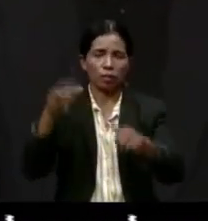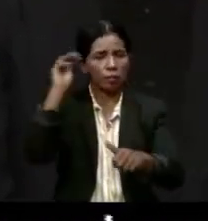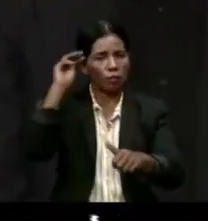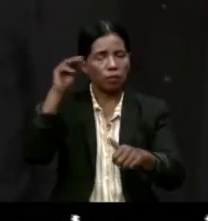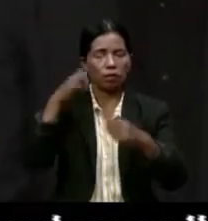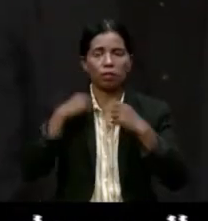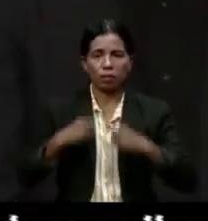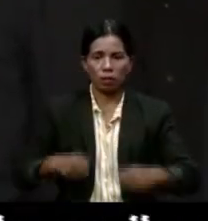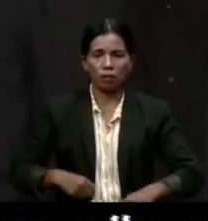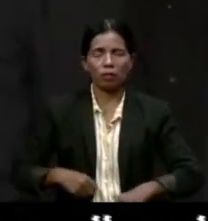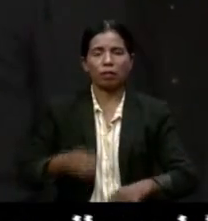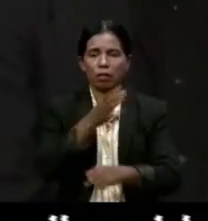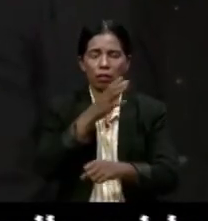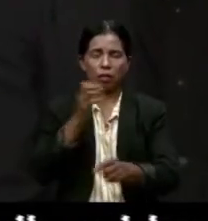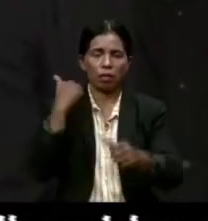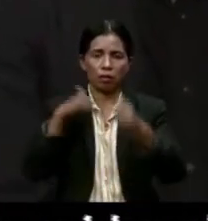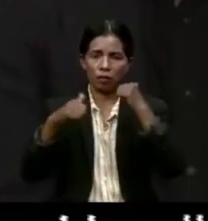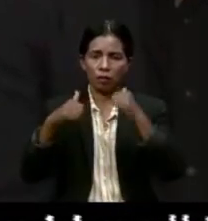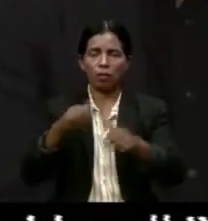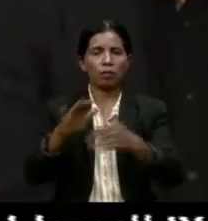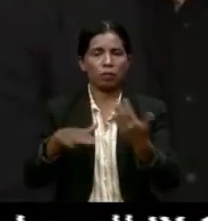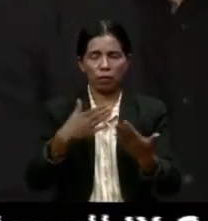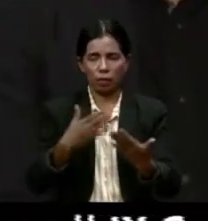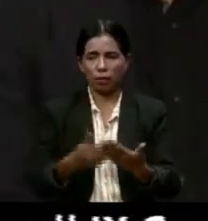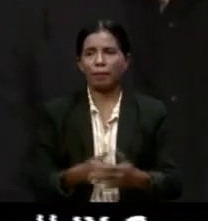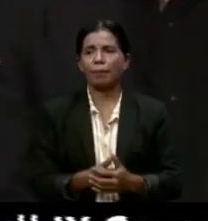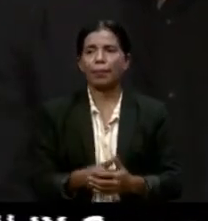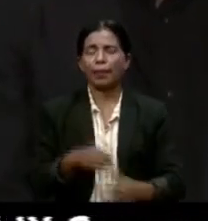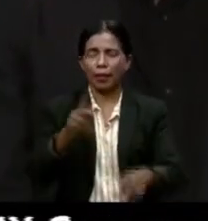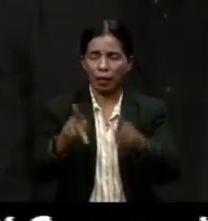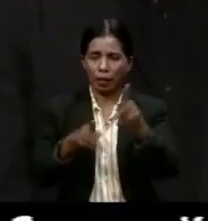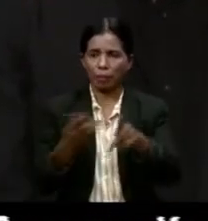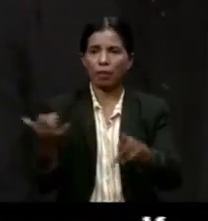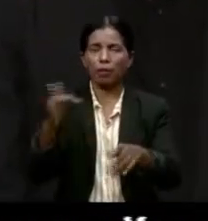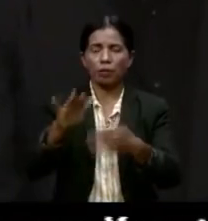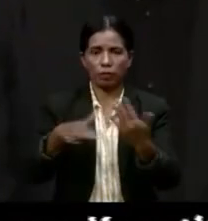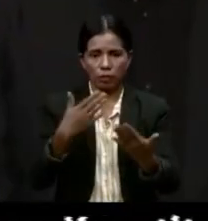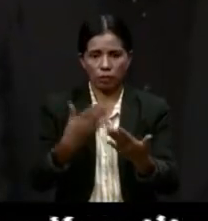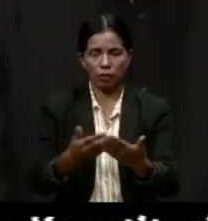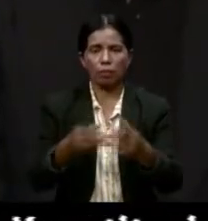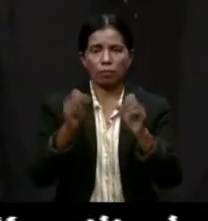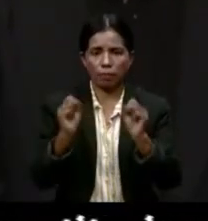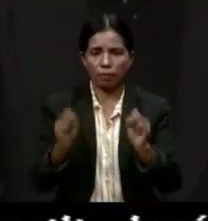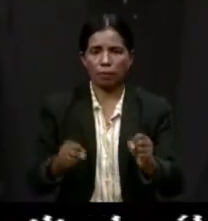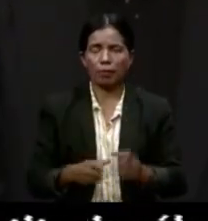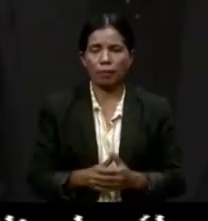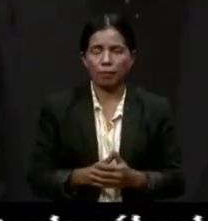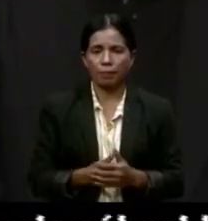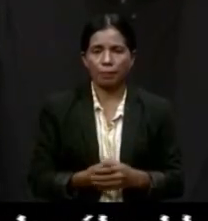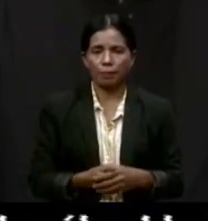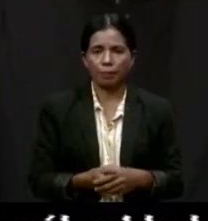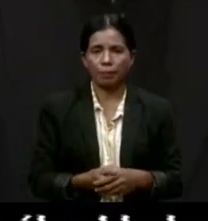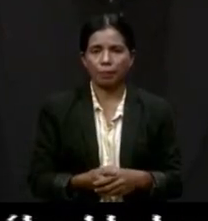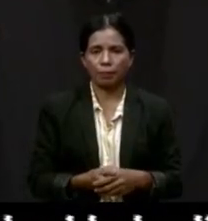ansa tos na yang sernia. Komunidade sira nabe iha parti area